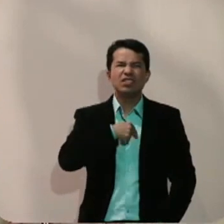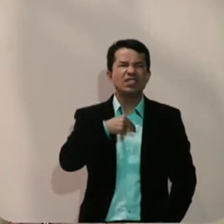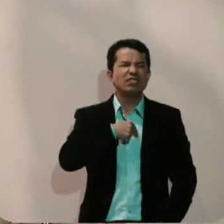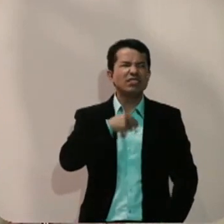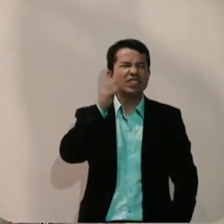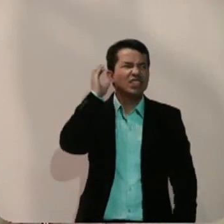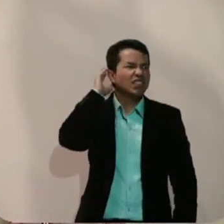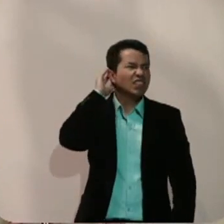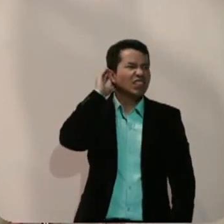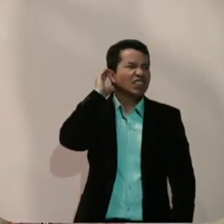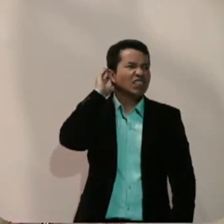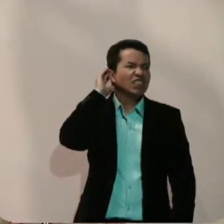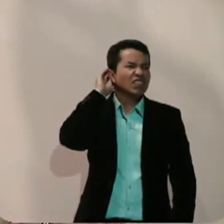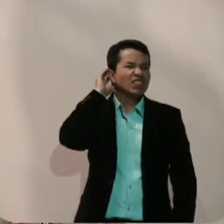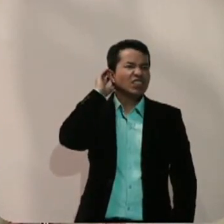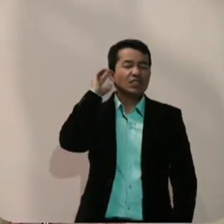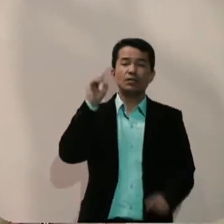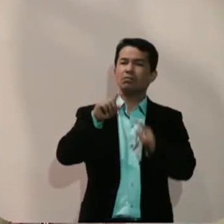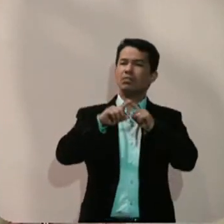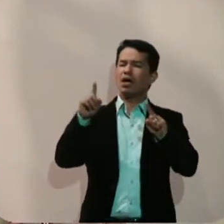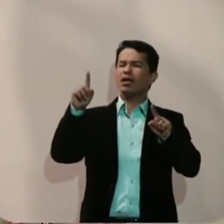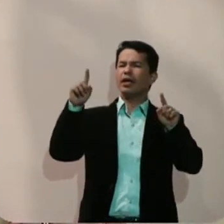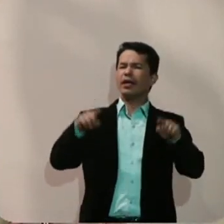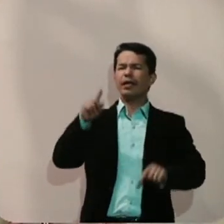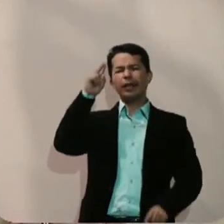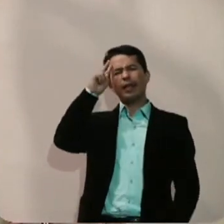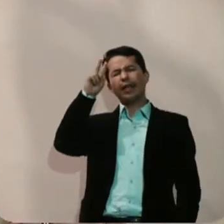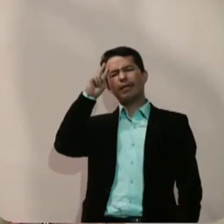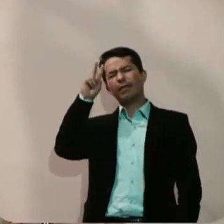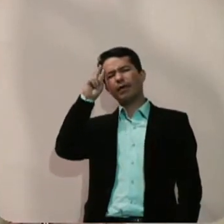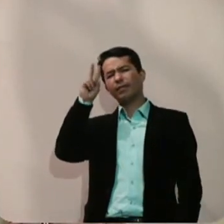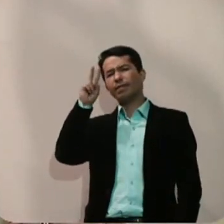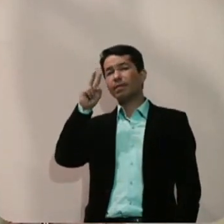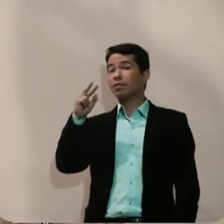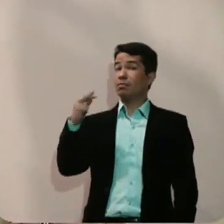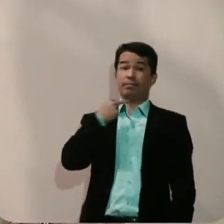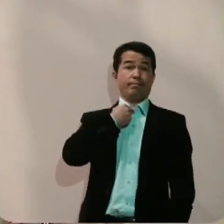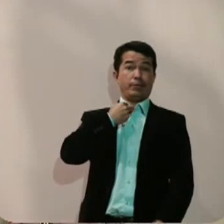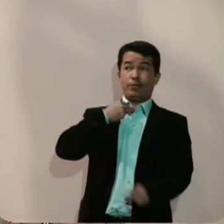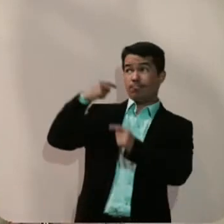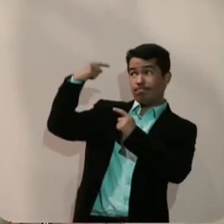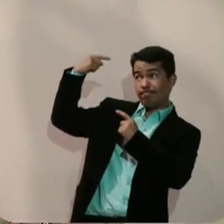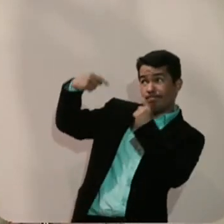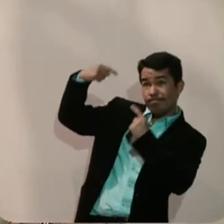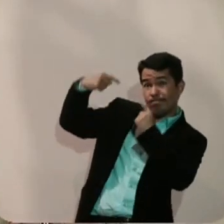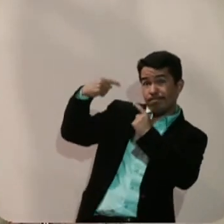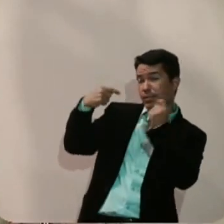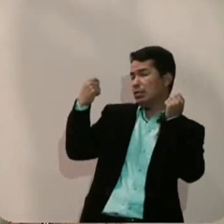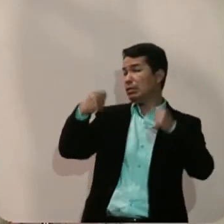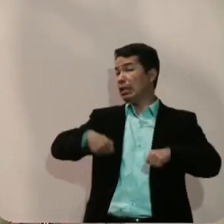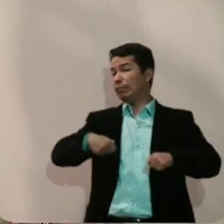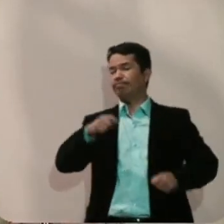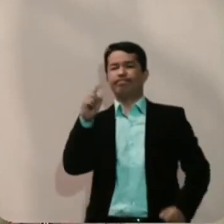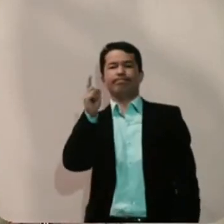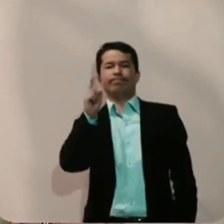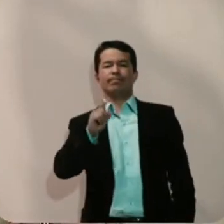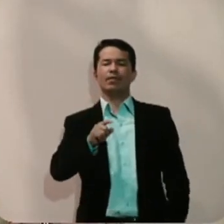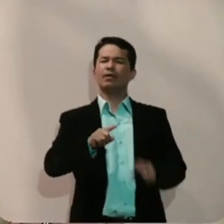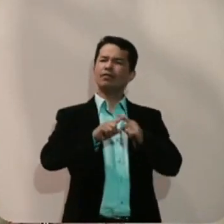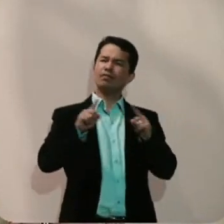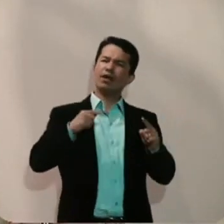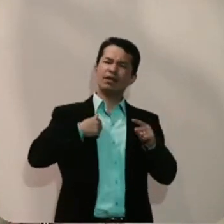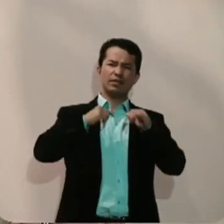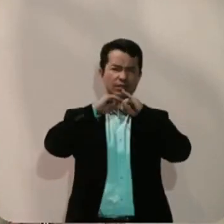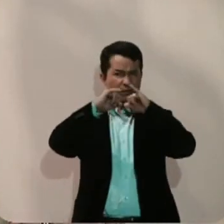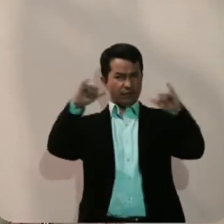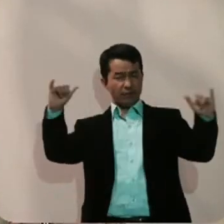lutar contra a voz do Espírito no nosso coração. É interessante porque há pessoas que